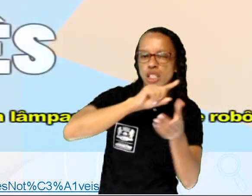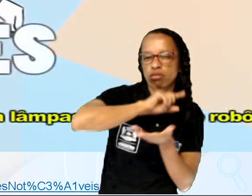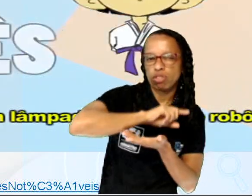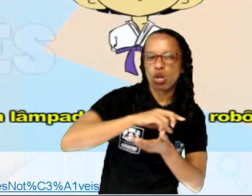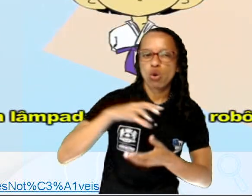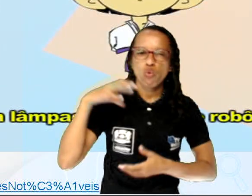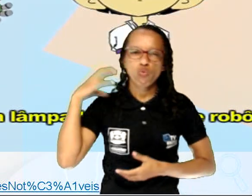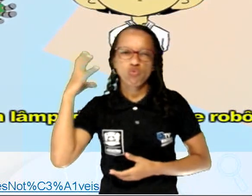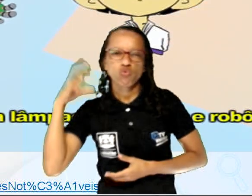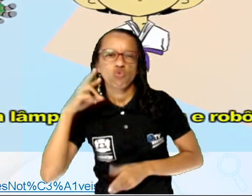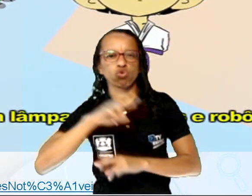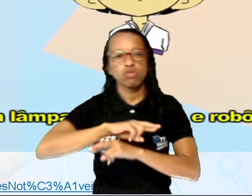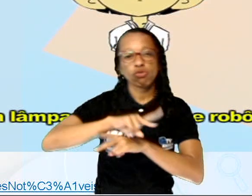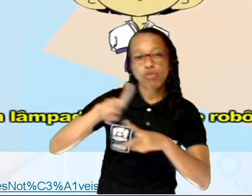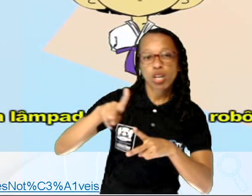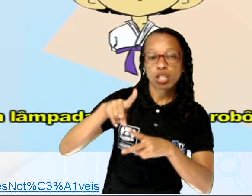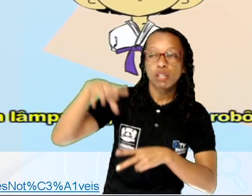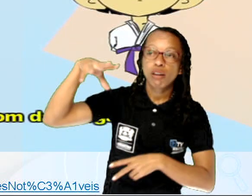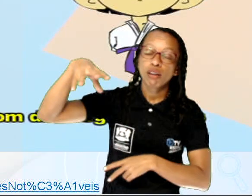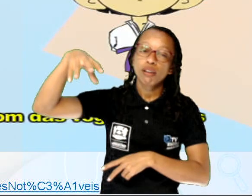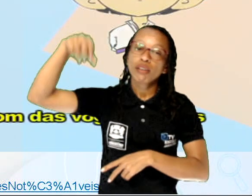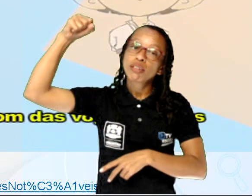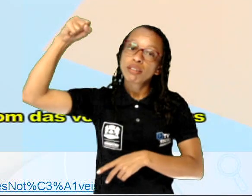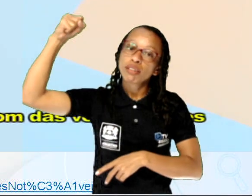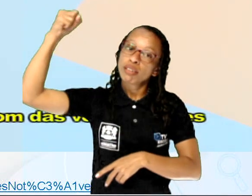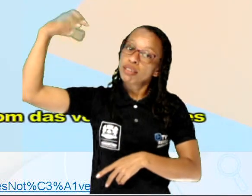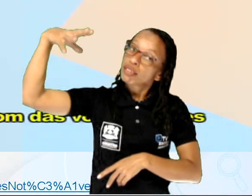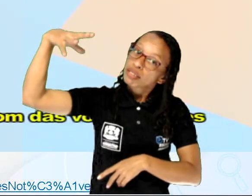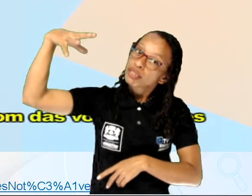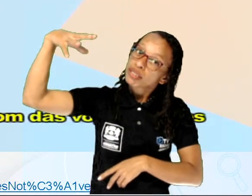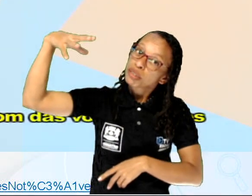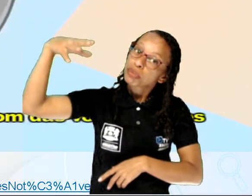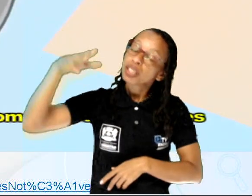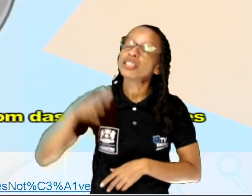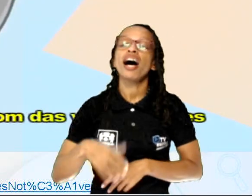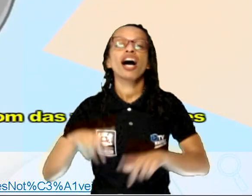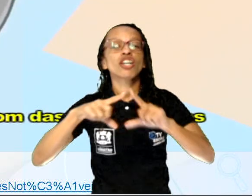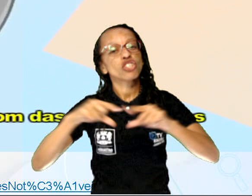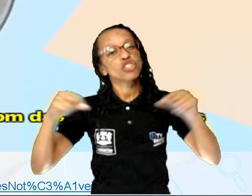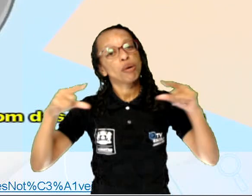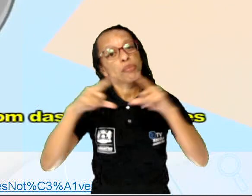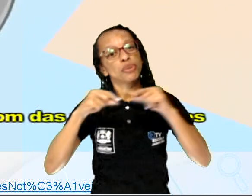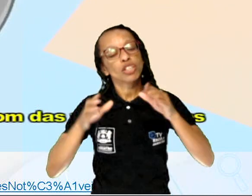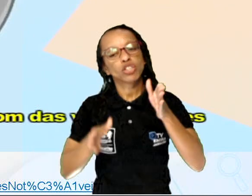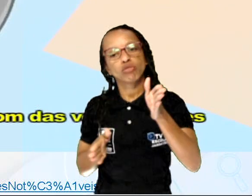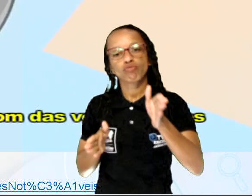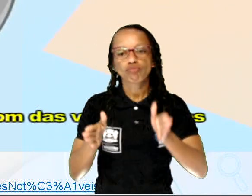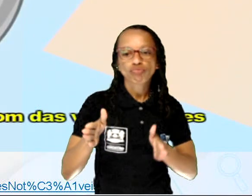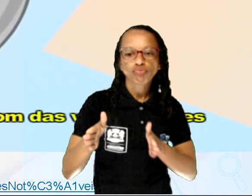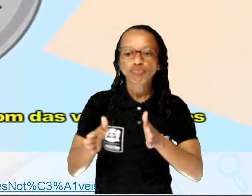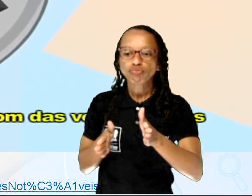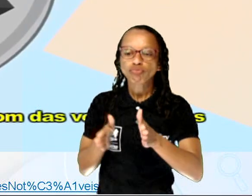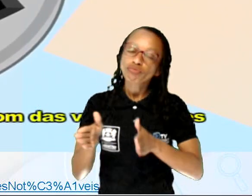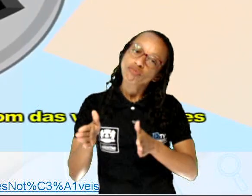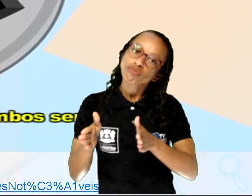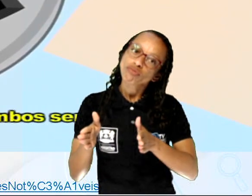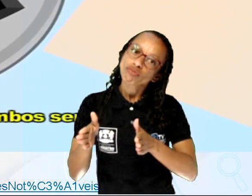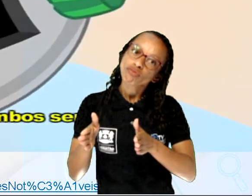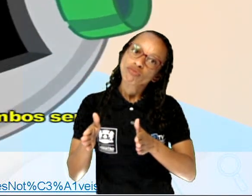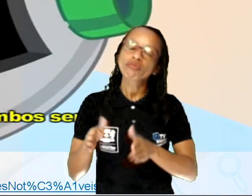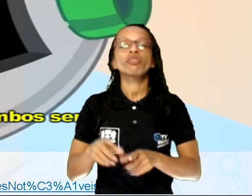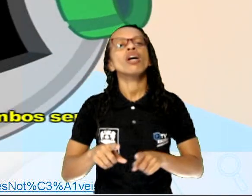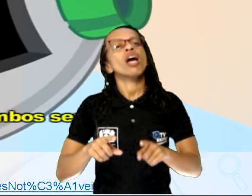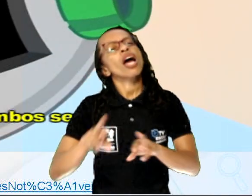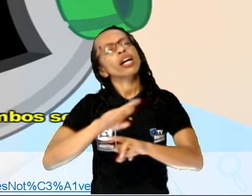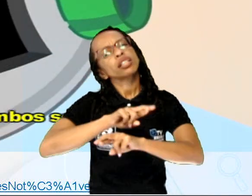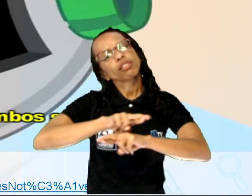lâmpada, japonês e robô. Apesar de serem diferentes e alterarem o som das vogais, esses